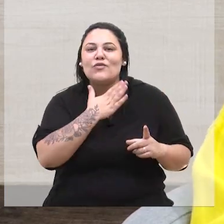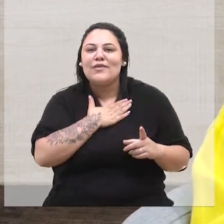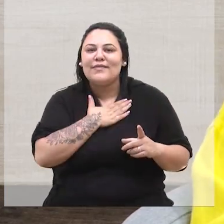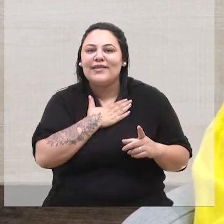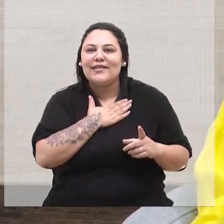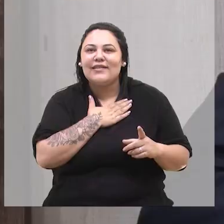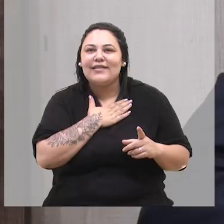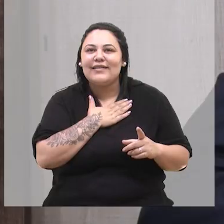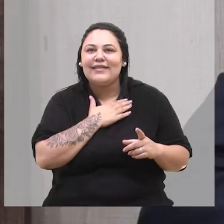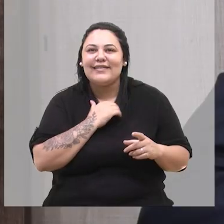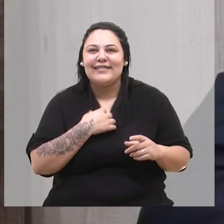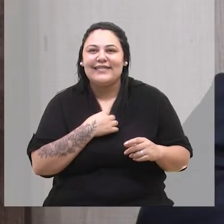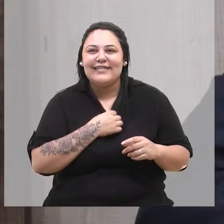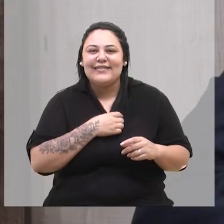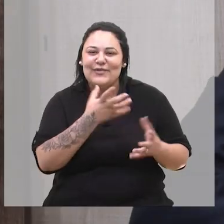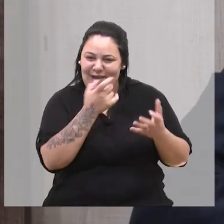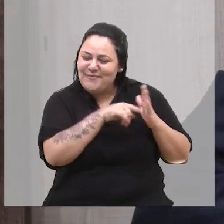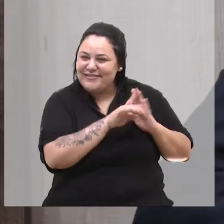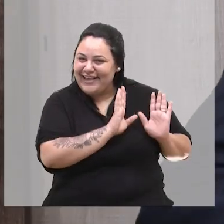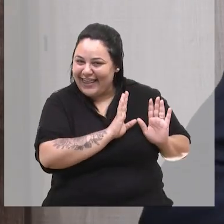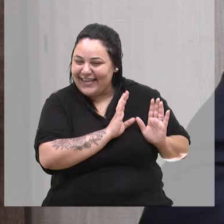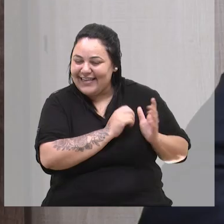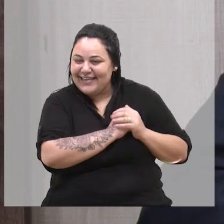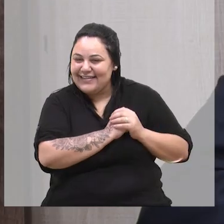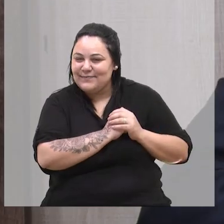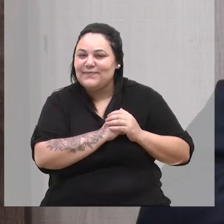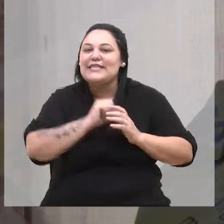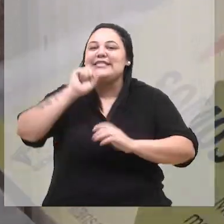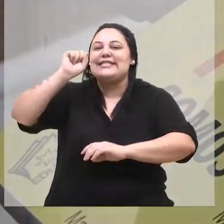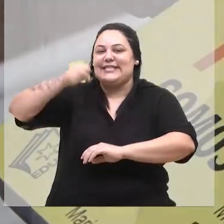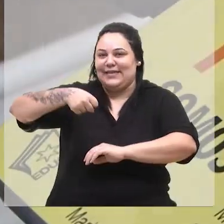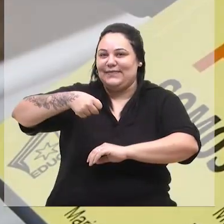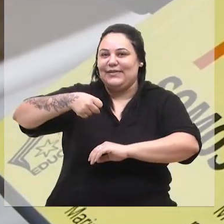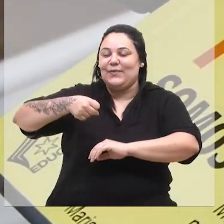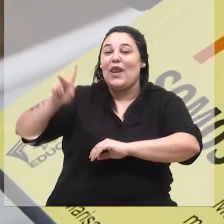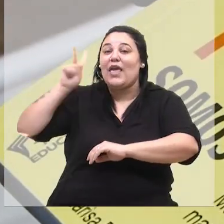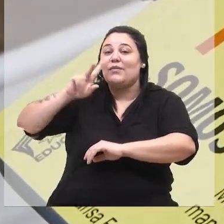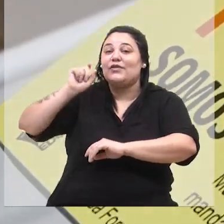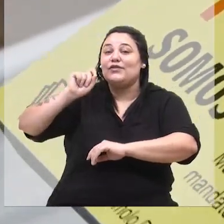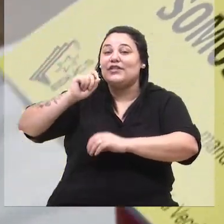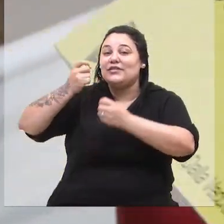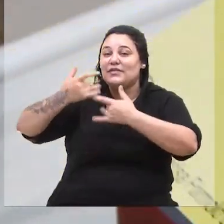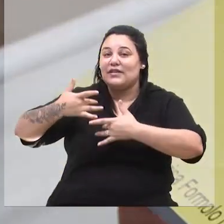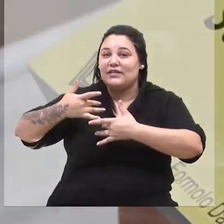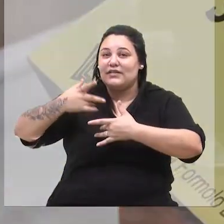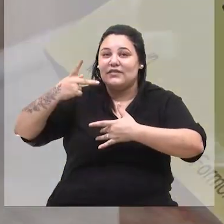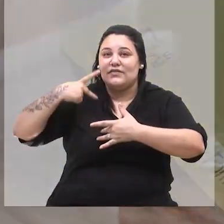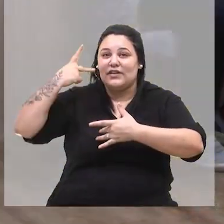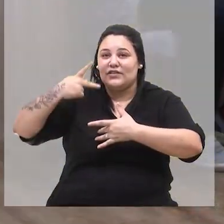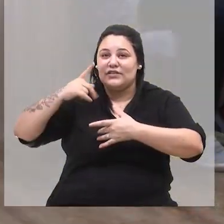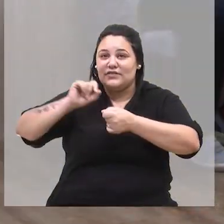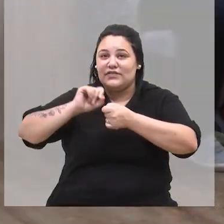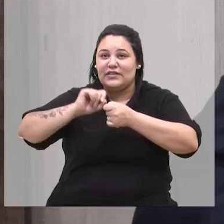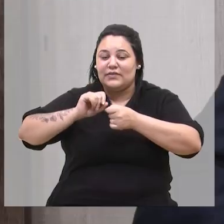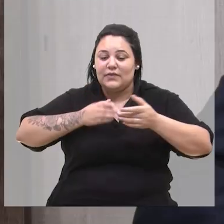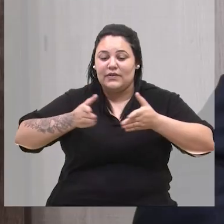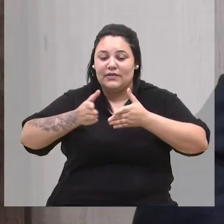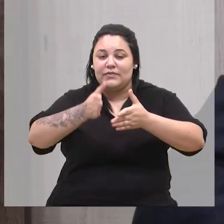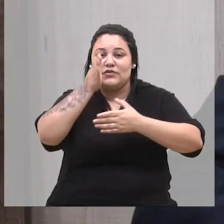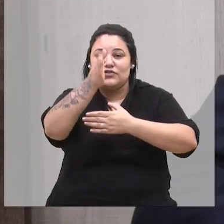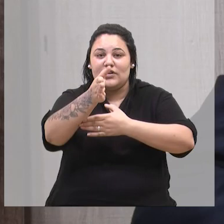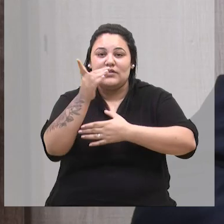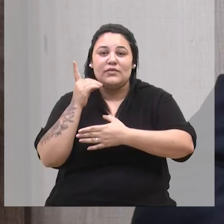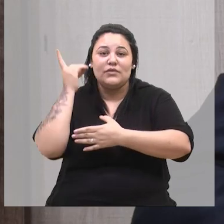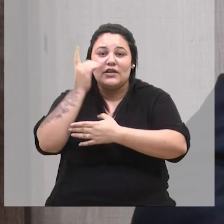respostas. Mas você quer me fazer uma pergunta? Sim, então recapitulando o que nós falávamos, dos vereadores que cumpriram aquele caminho direto.